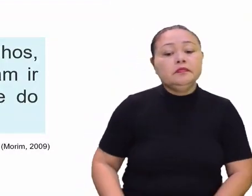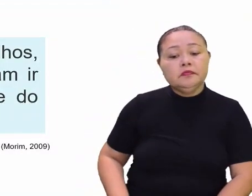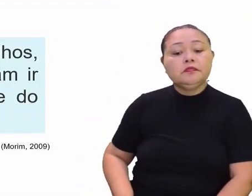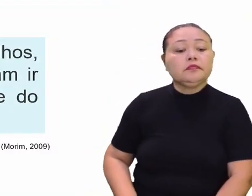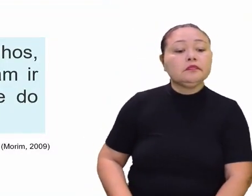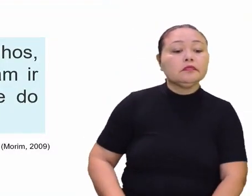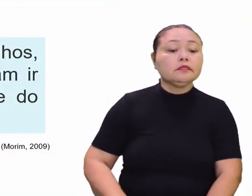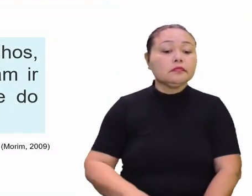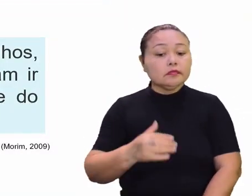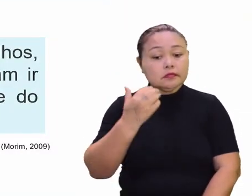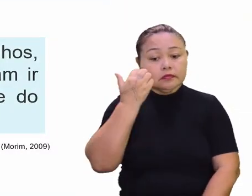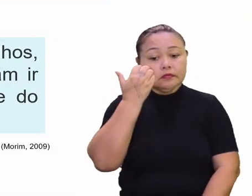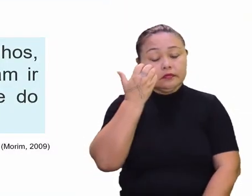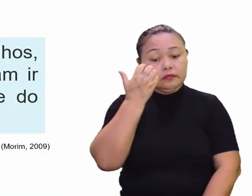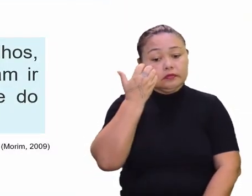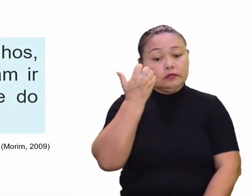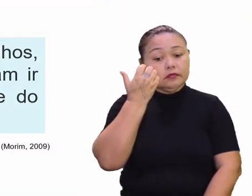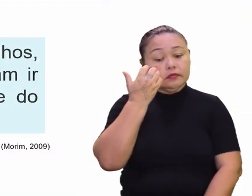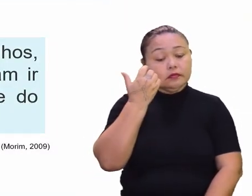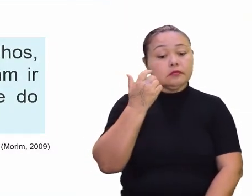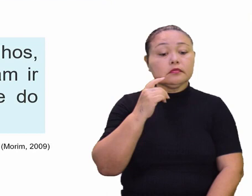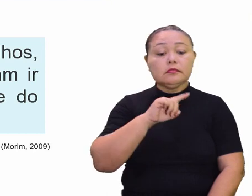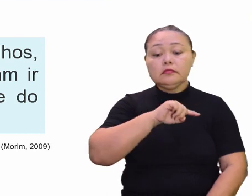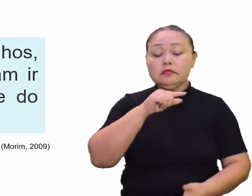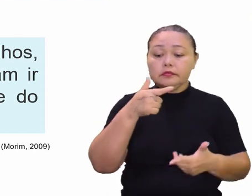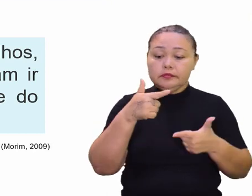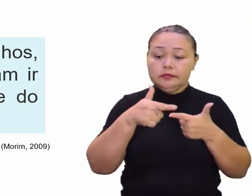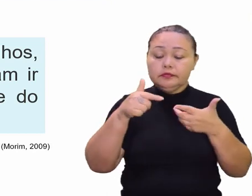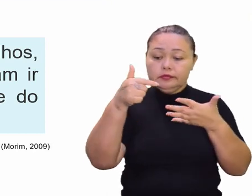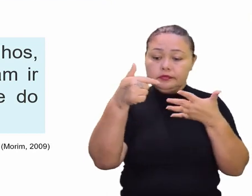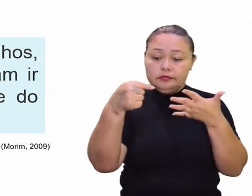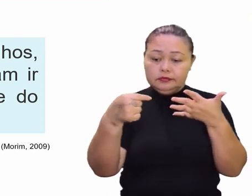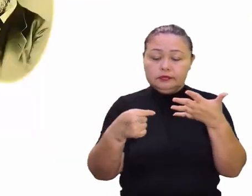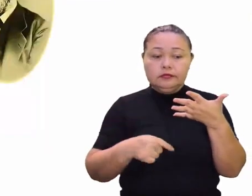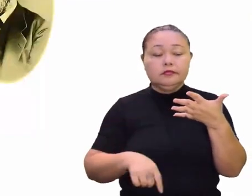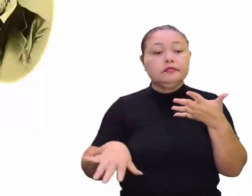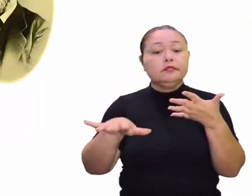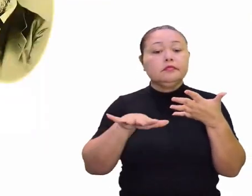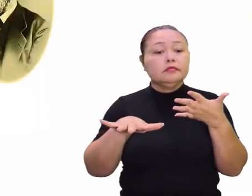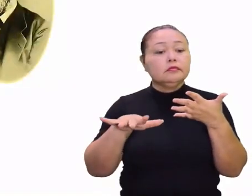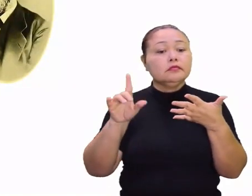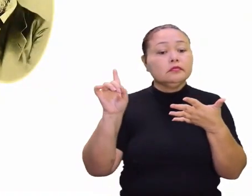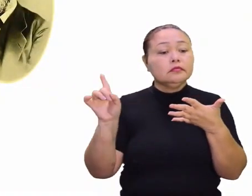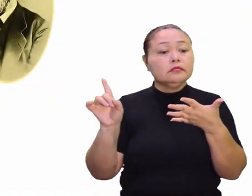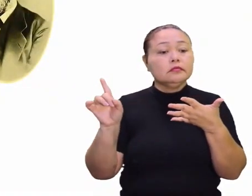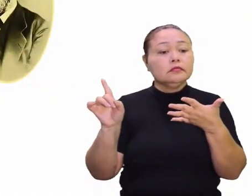Então, já não bastasse o clima, né? Enfrentava todos esses problemas aqui na região.